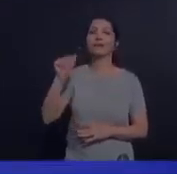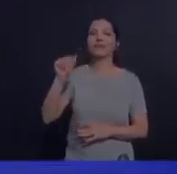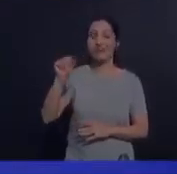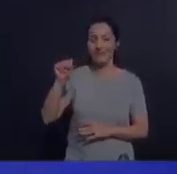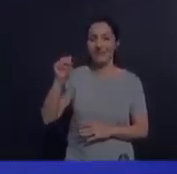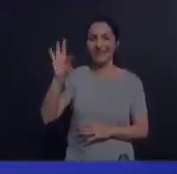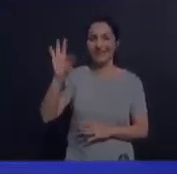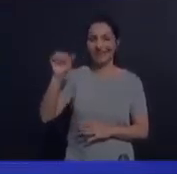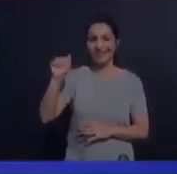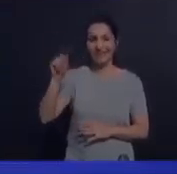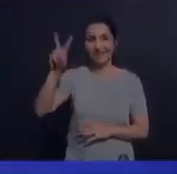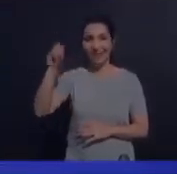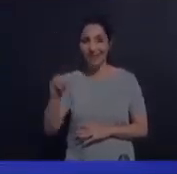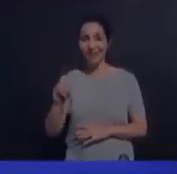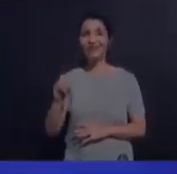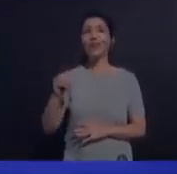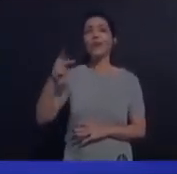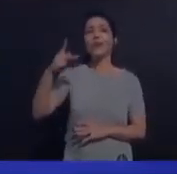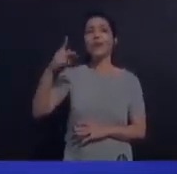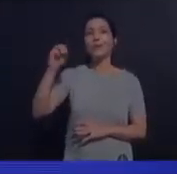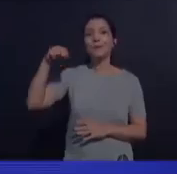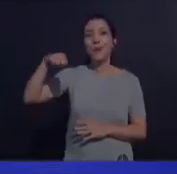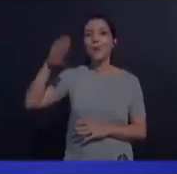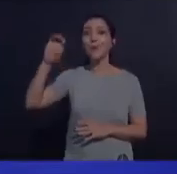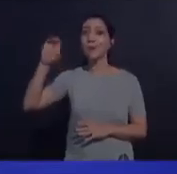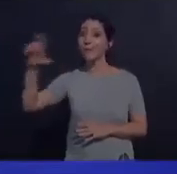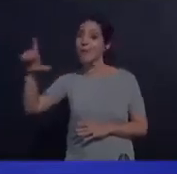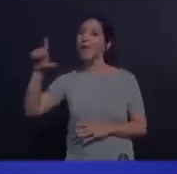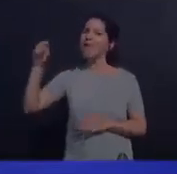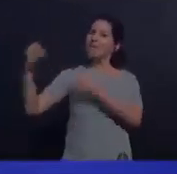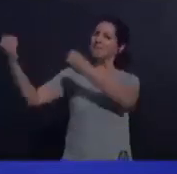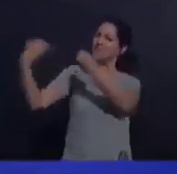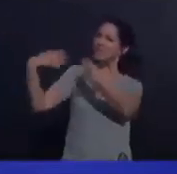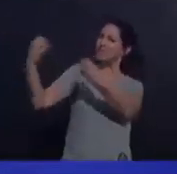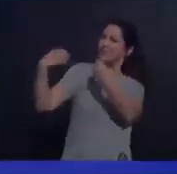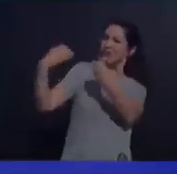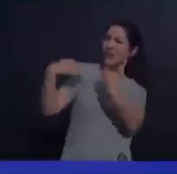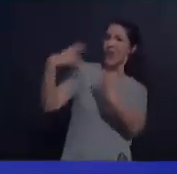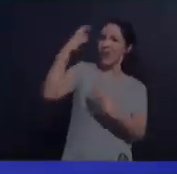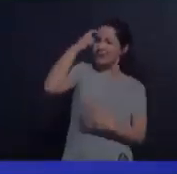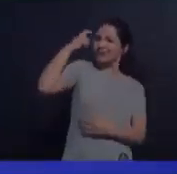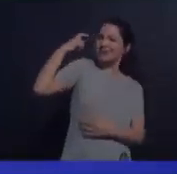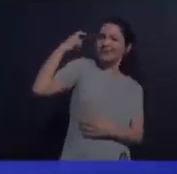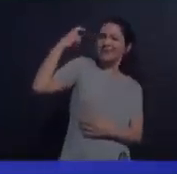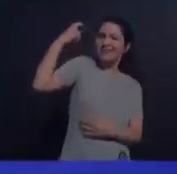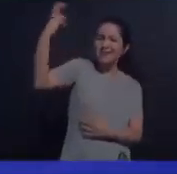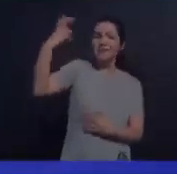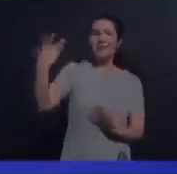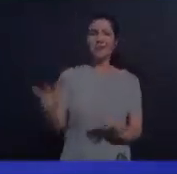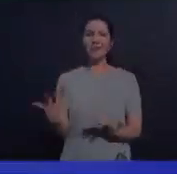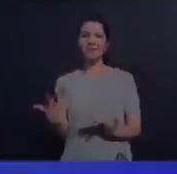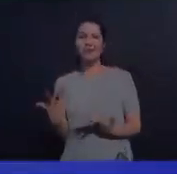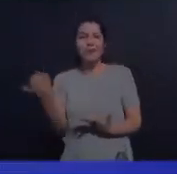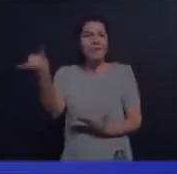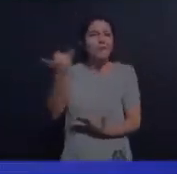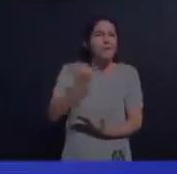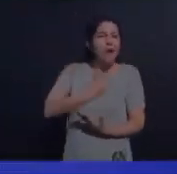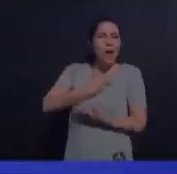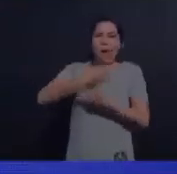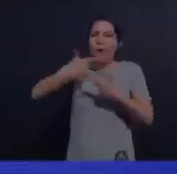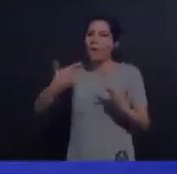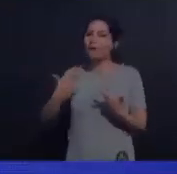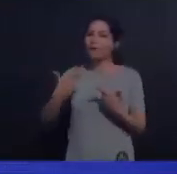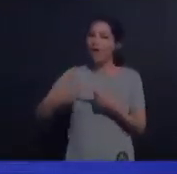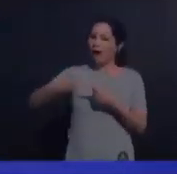cheio da unção da graça de deus e ele nos ensinou com tanta sabedoria e ele falou algo que eu já sabia